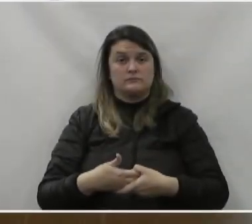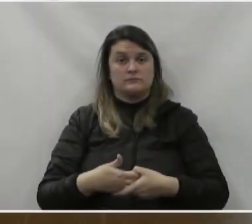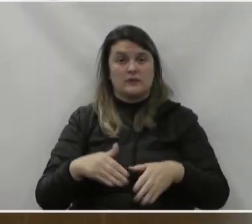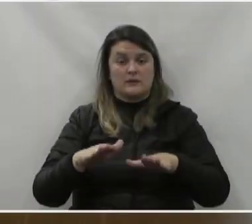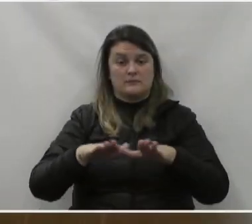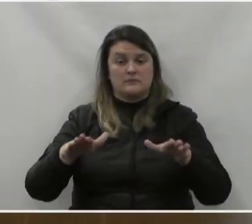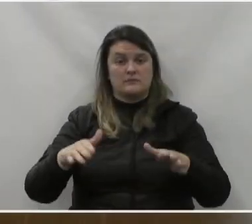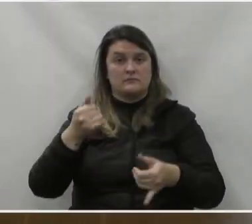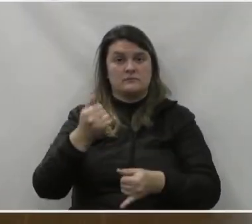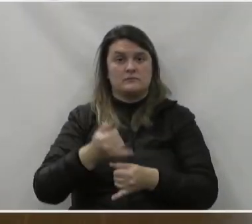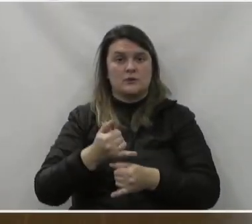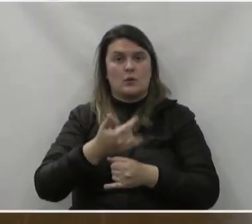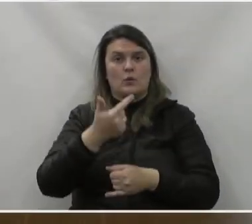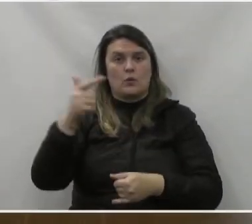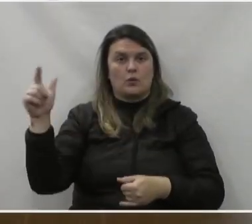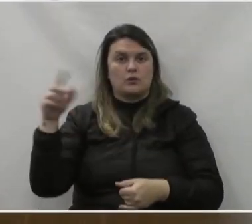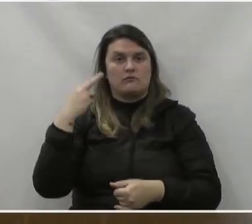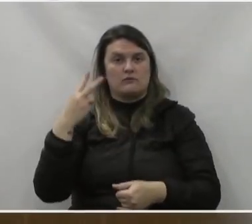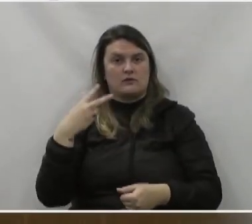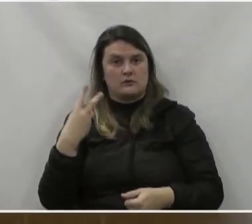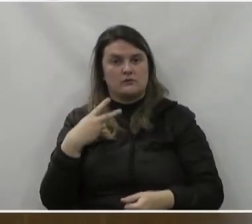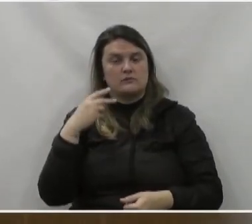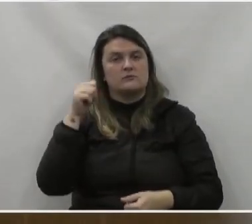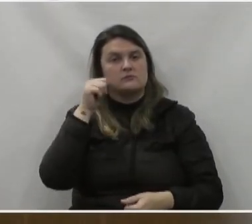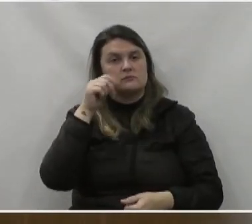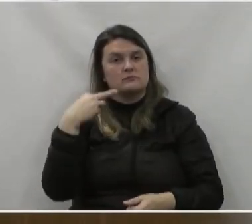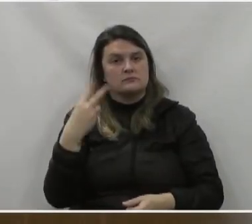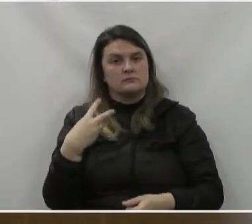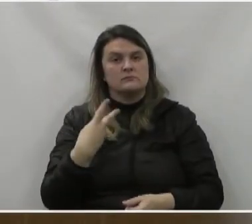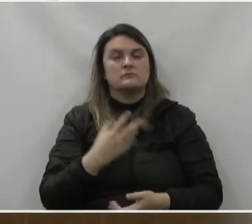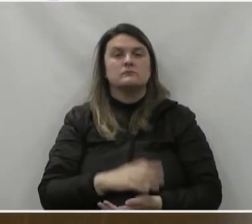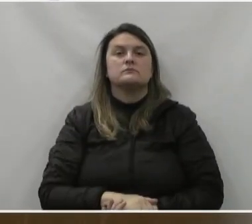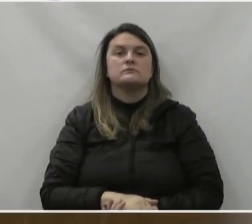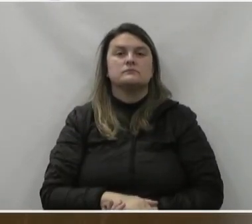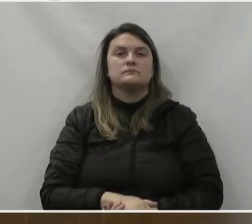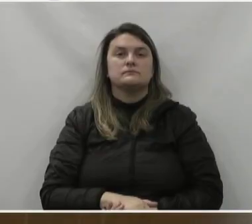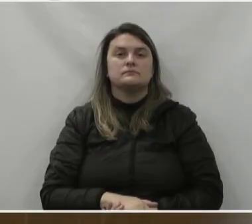Mesa diretora, demais colegas vereadores, vereadoras,